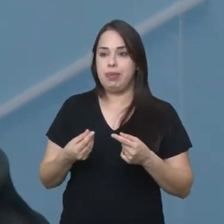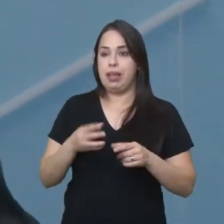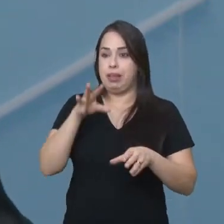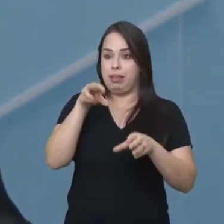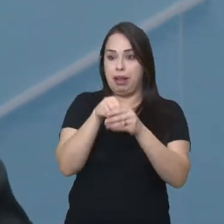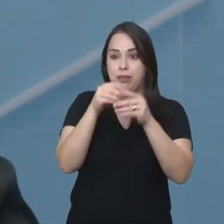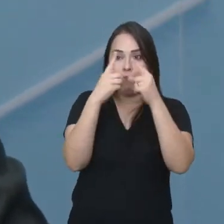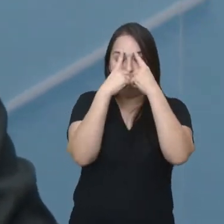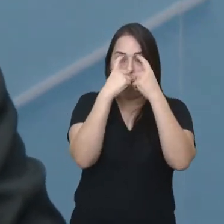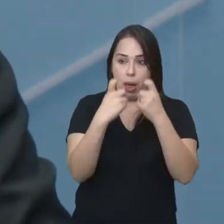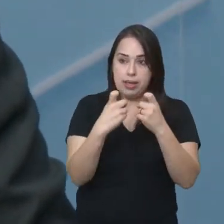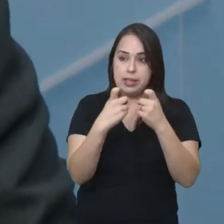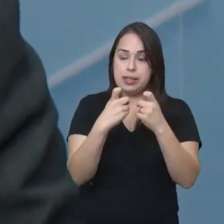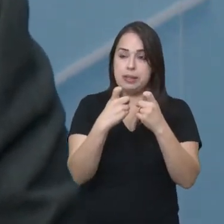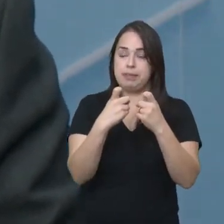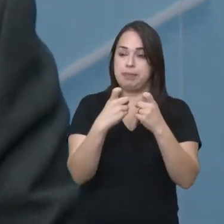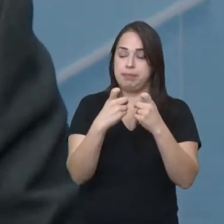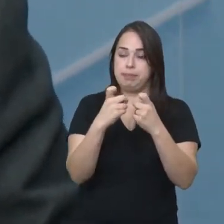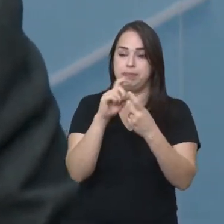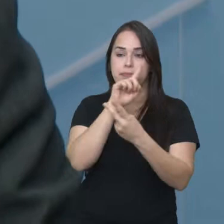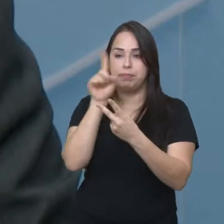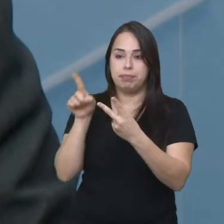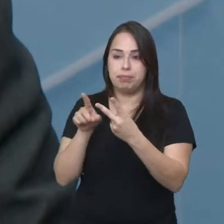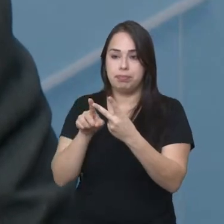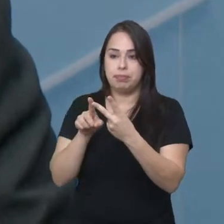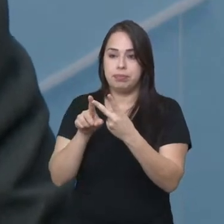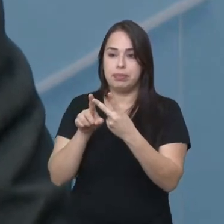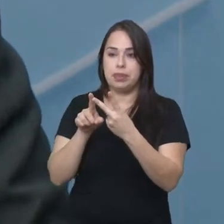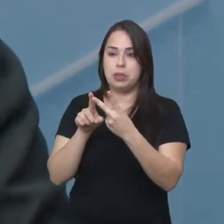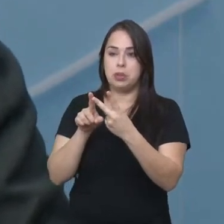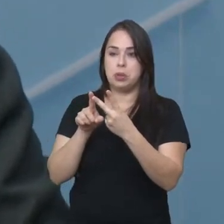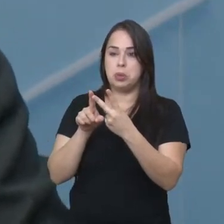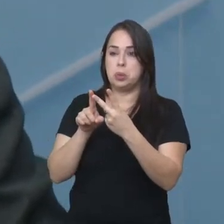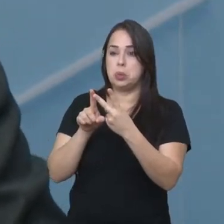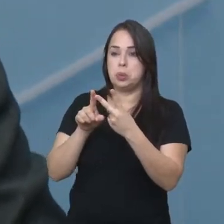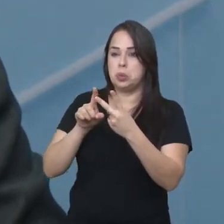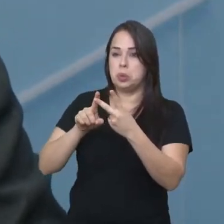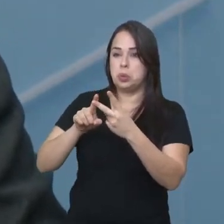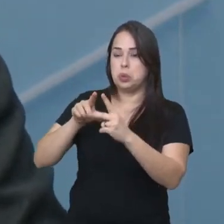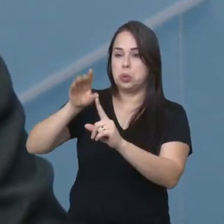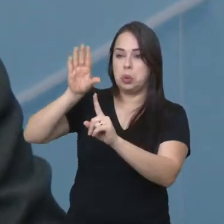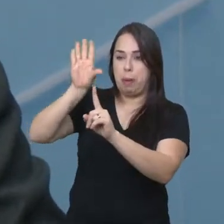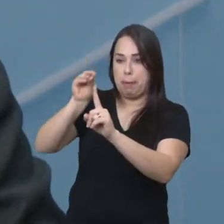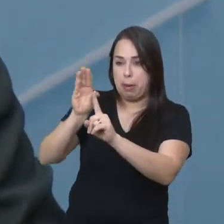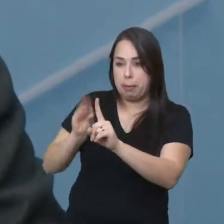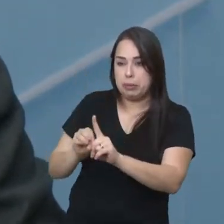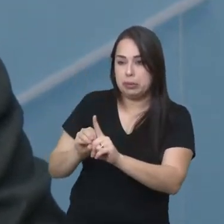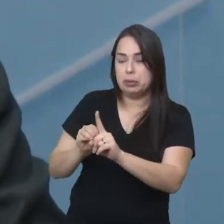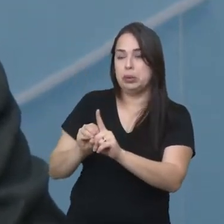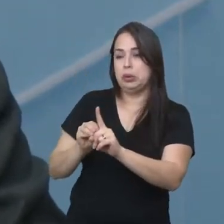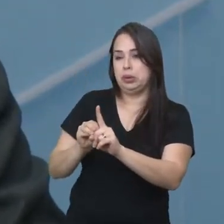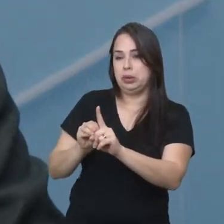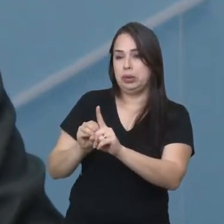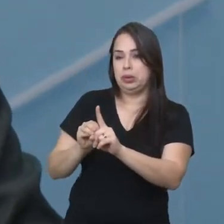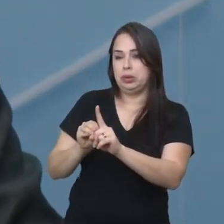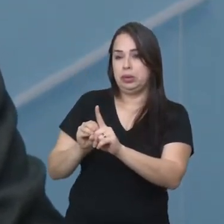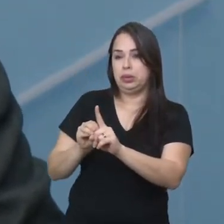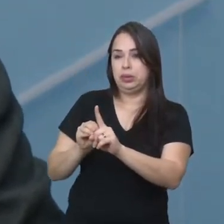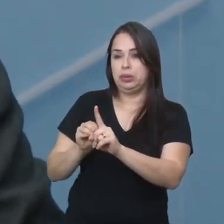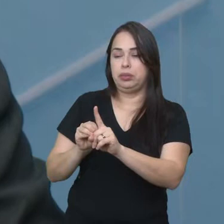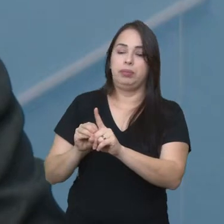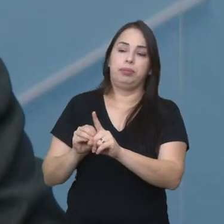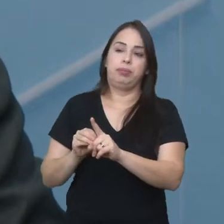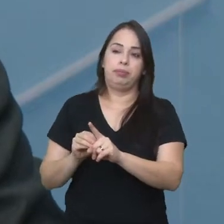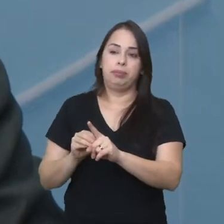violência doméstica, desde dos abusos, né, seja ele de que natureza